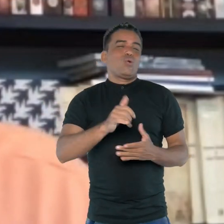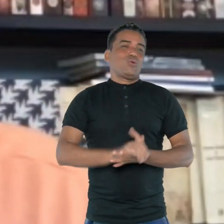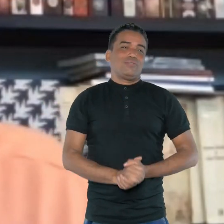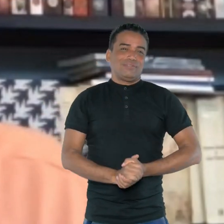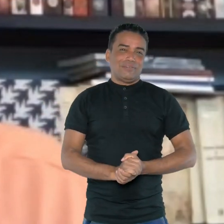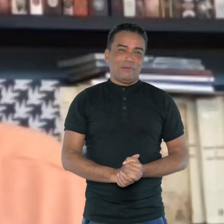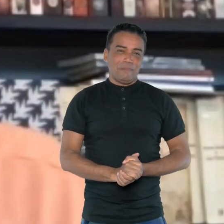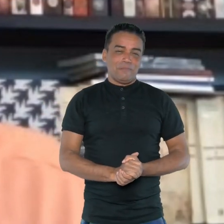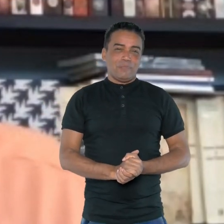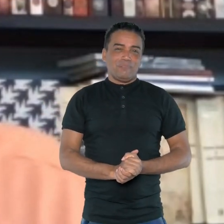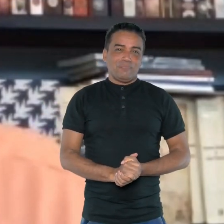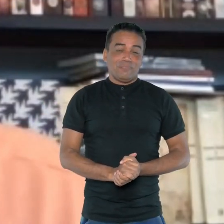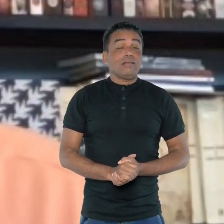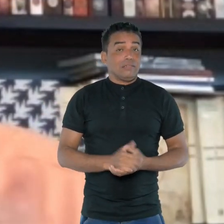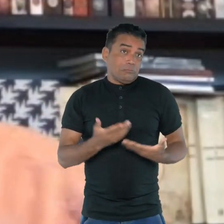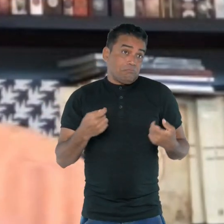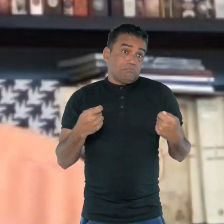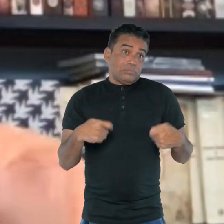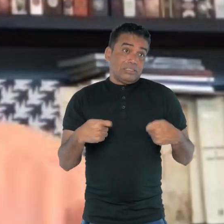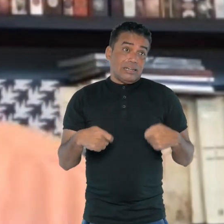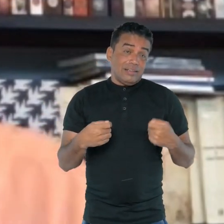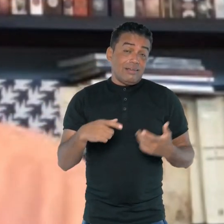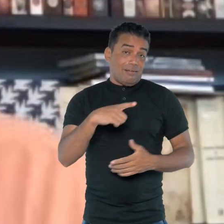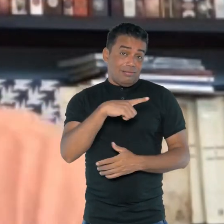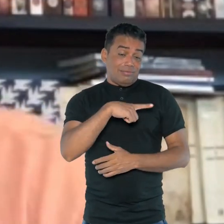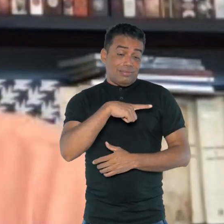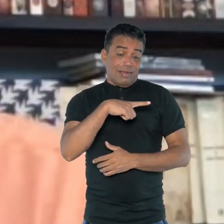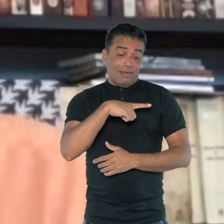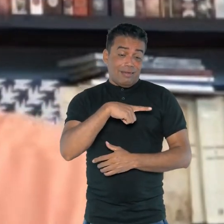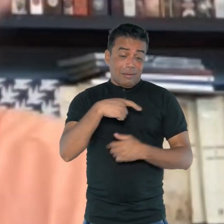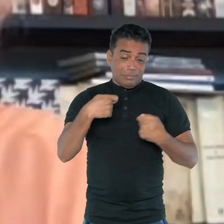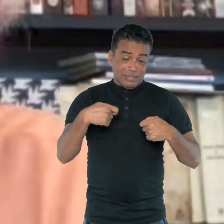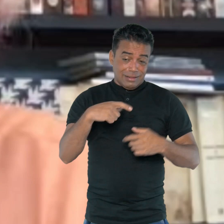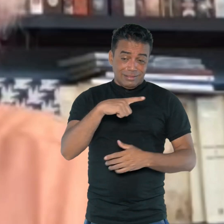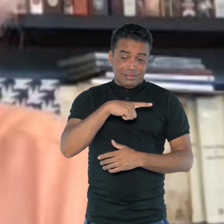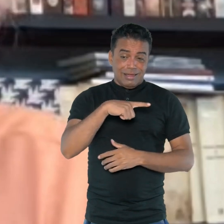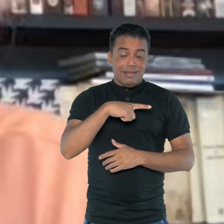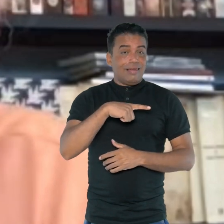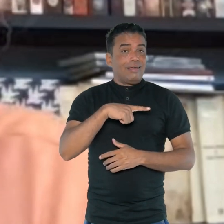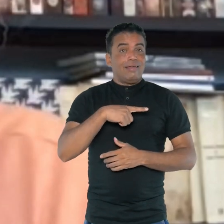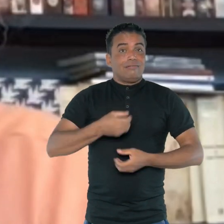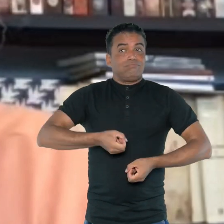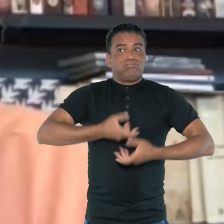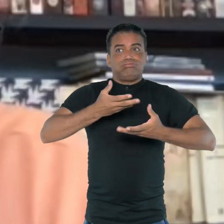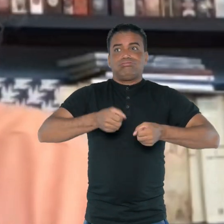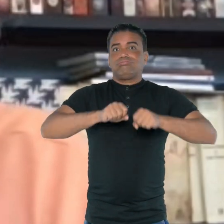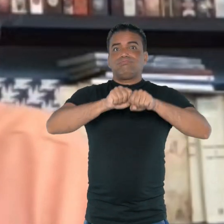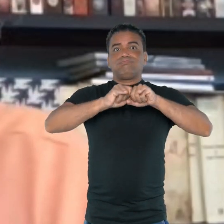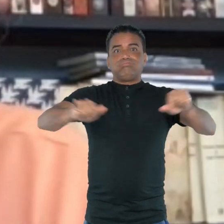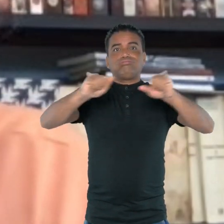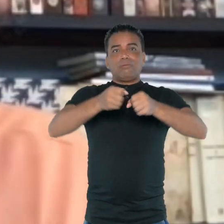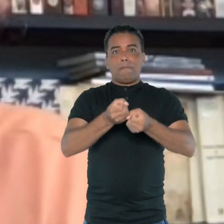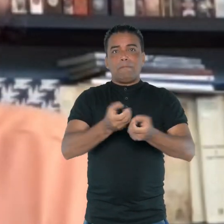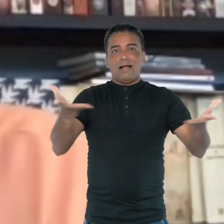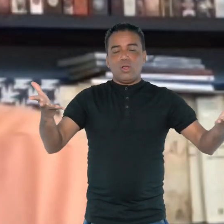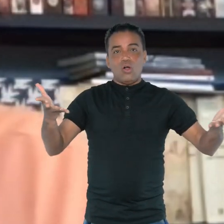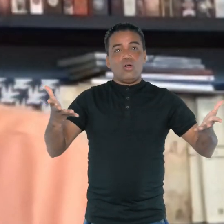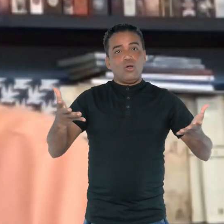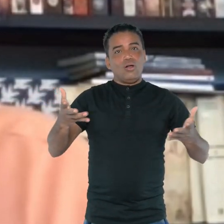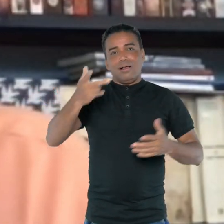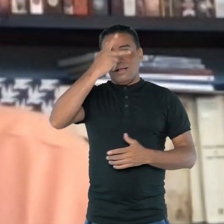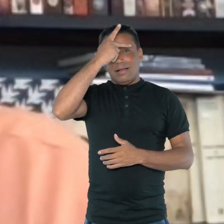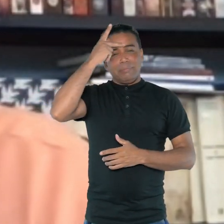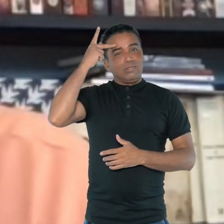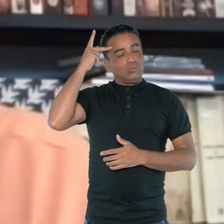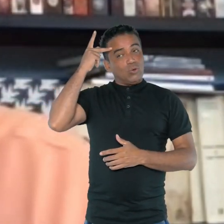que deveria ter assim, uma grandeza maior. Quem o conhece